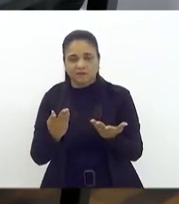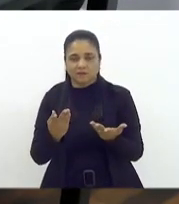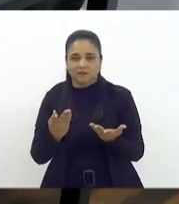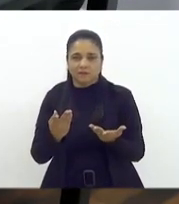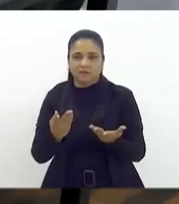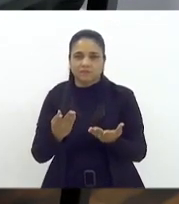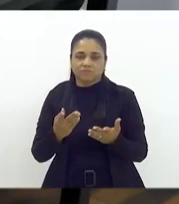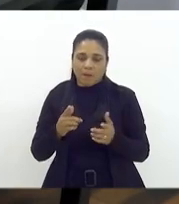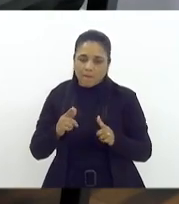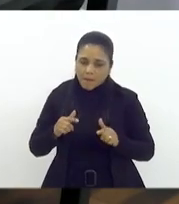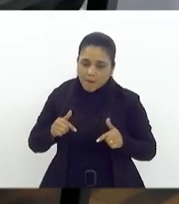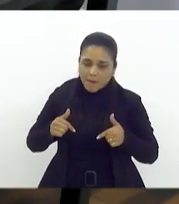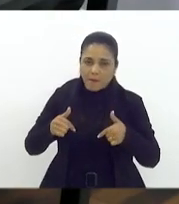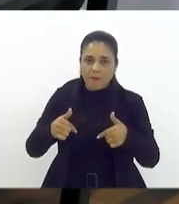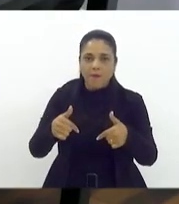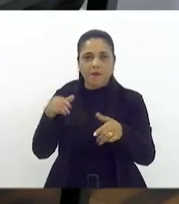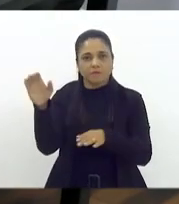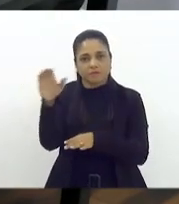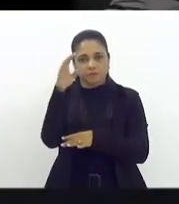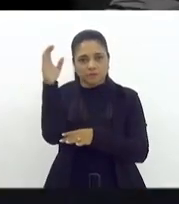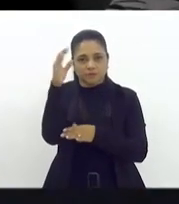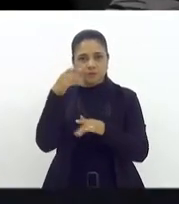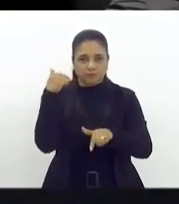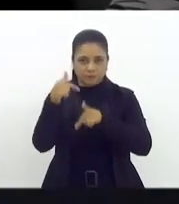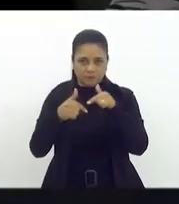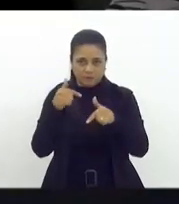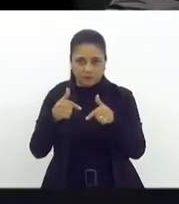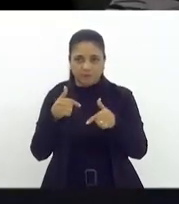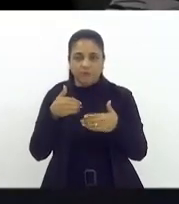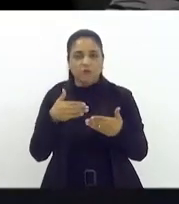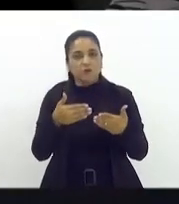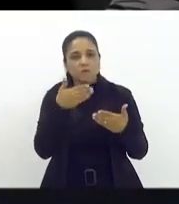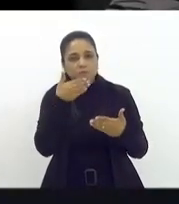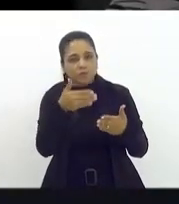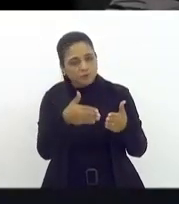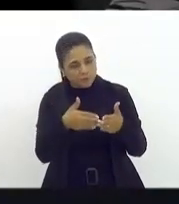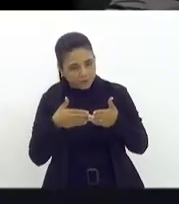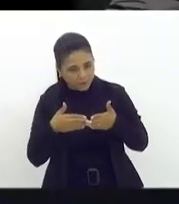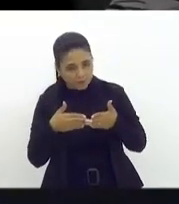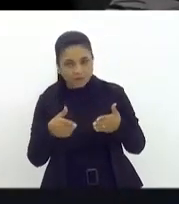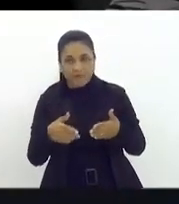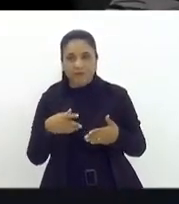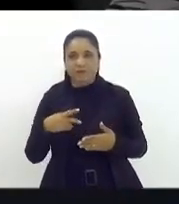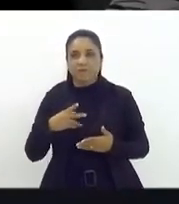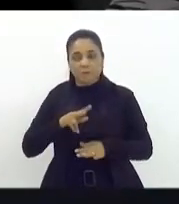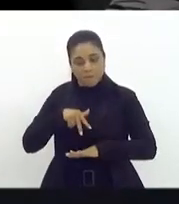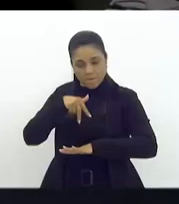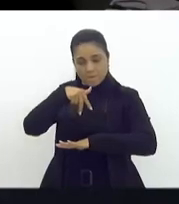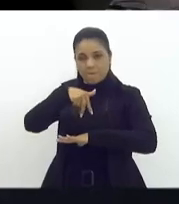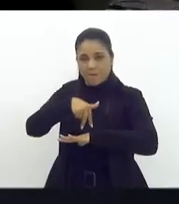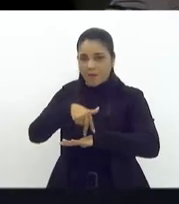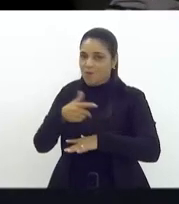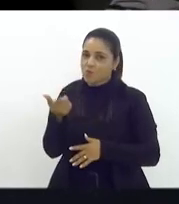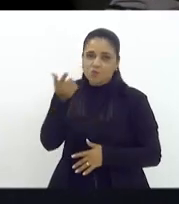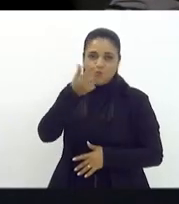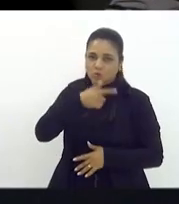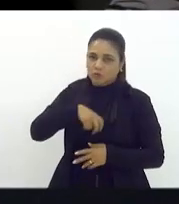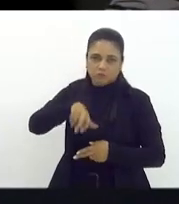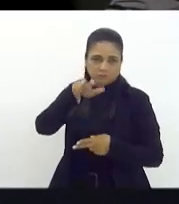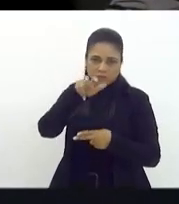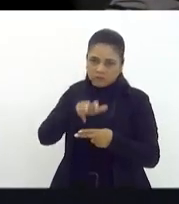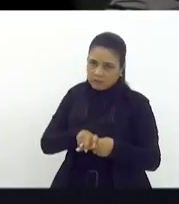desses avanços científicos eu vou pedir licença para os senhores e para senhoras para falar de pé com professora não consigo falar